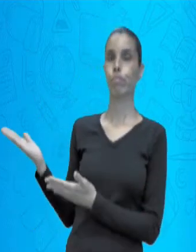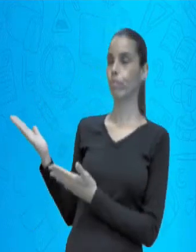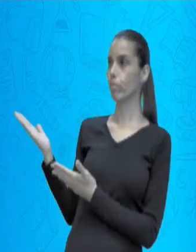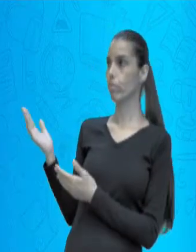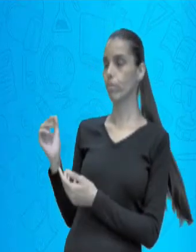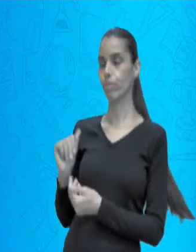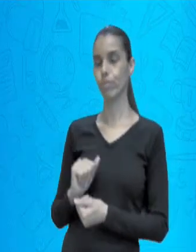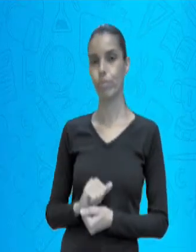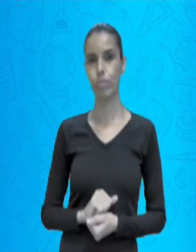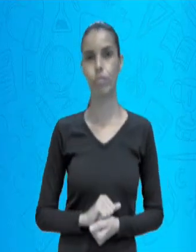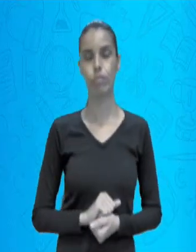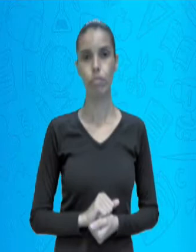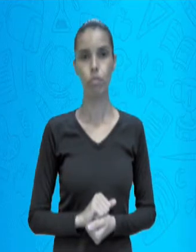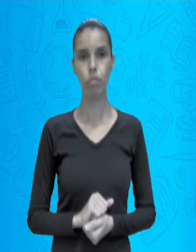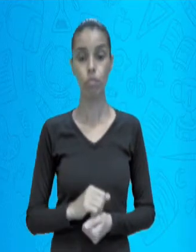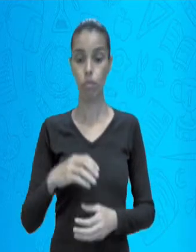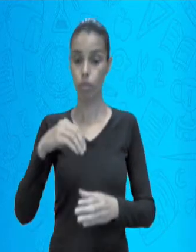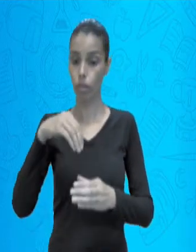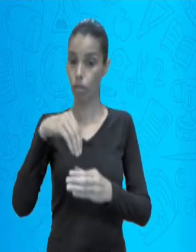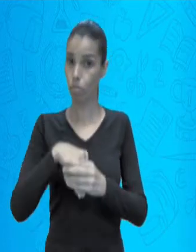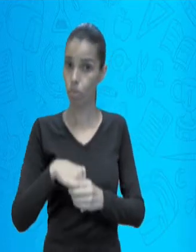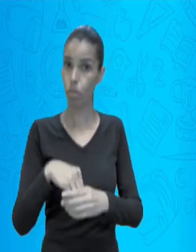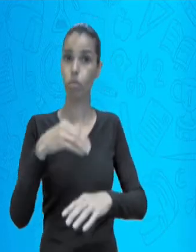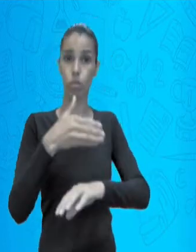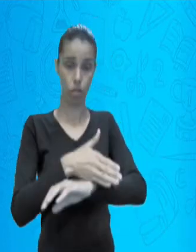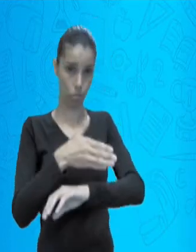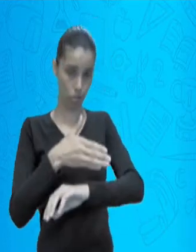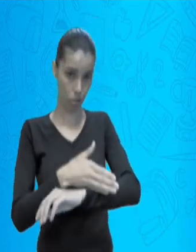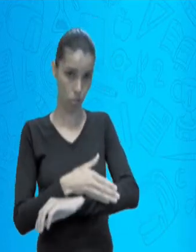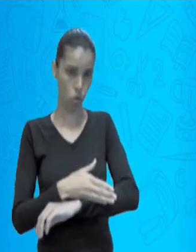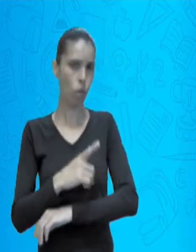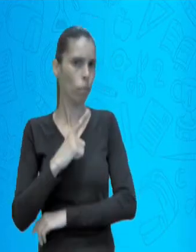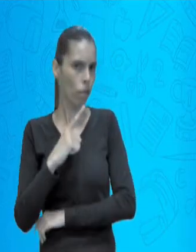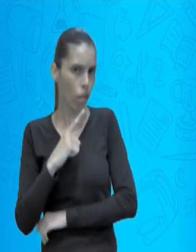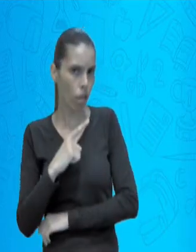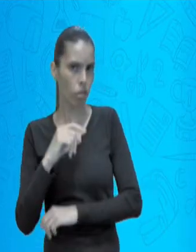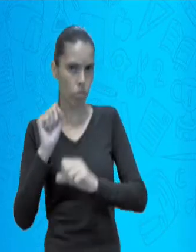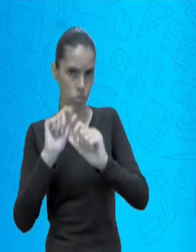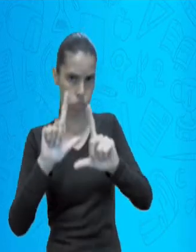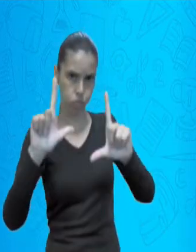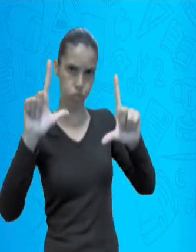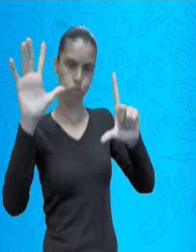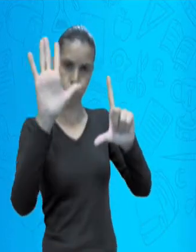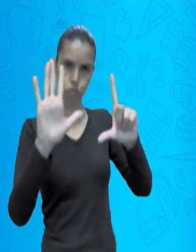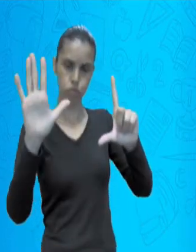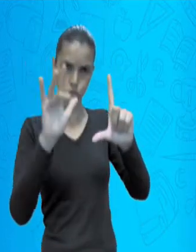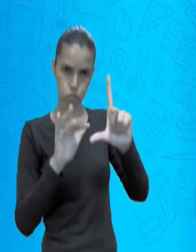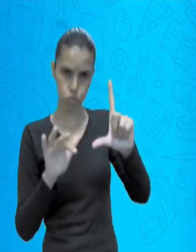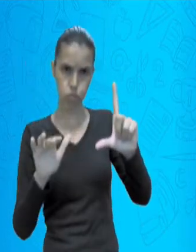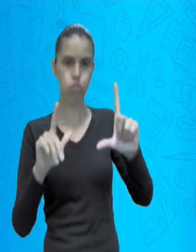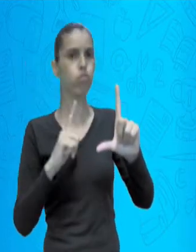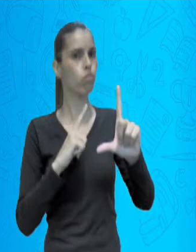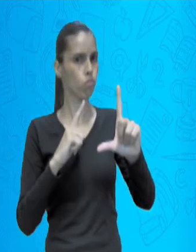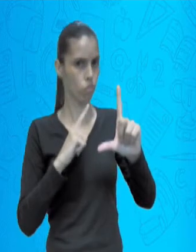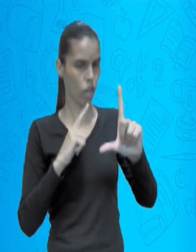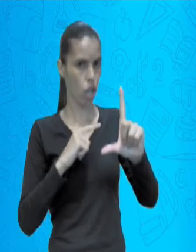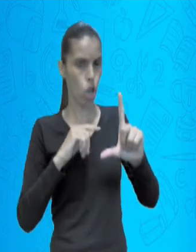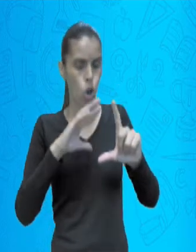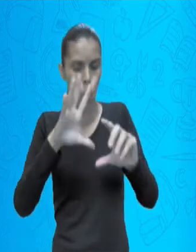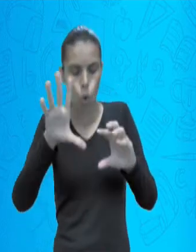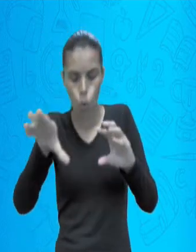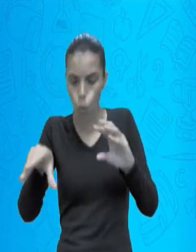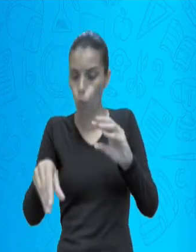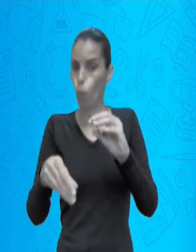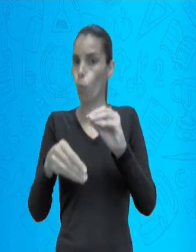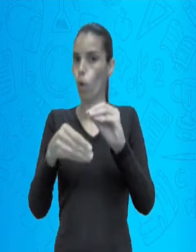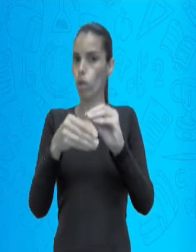nós temos na plataforma SMED-GV um resumo da vida do